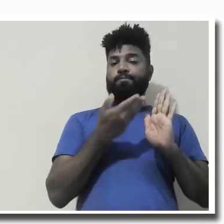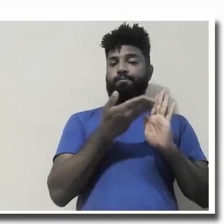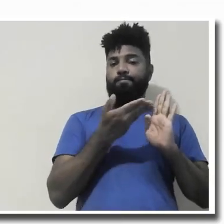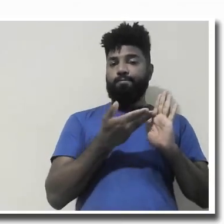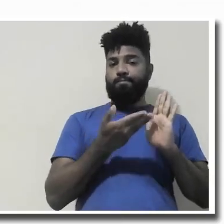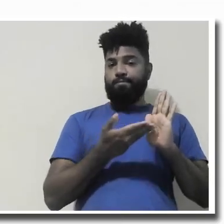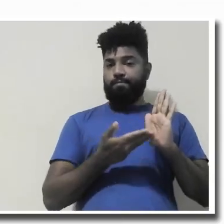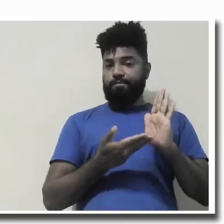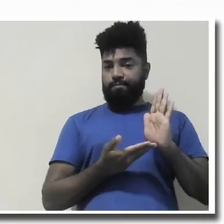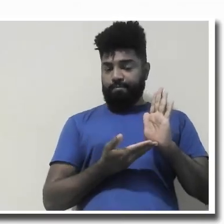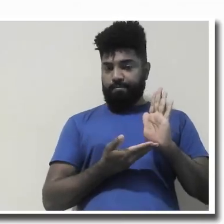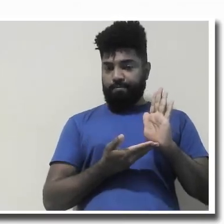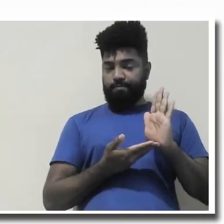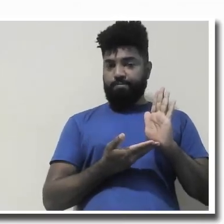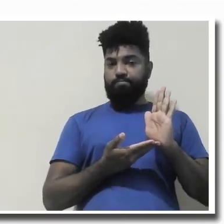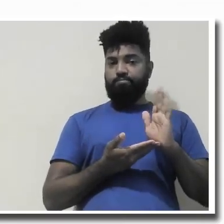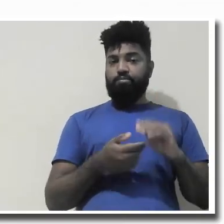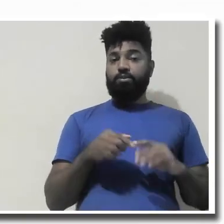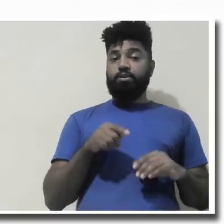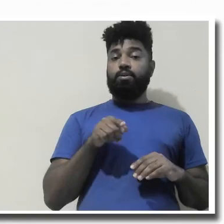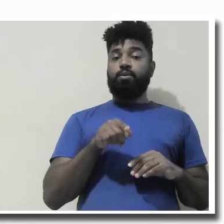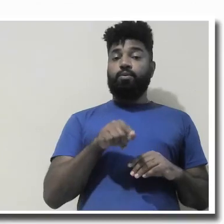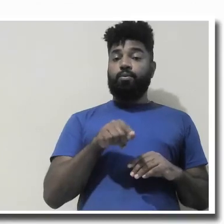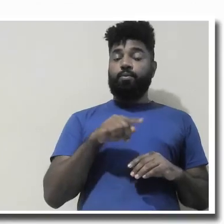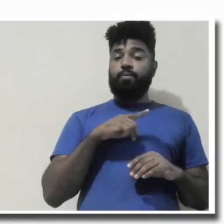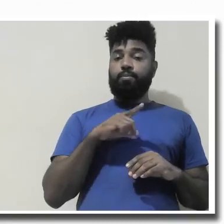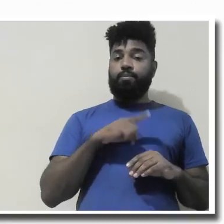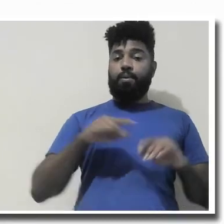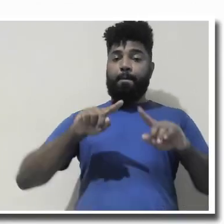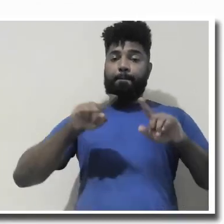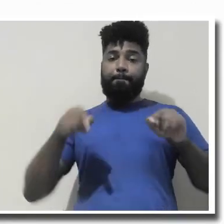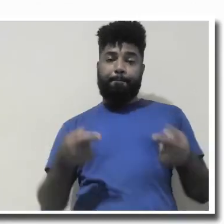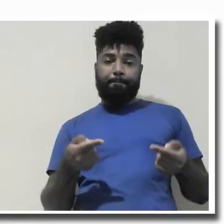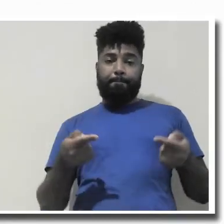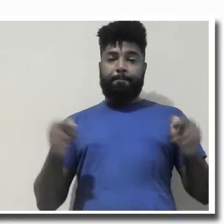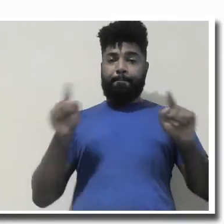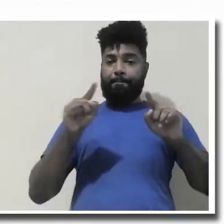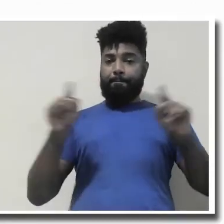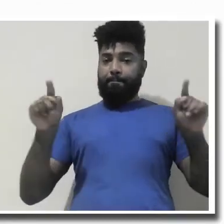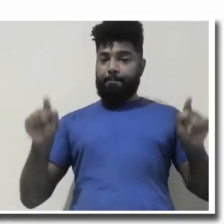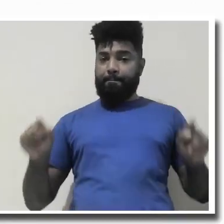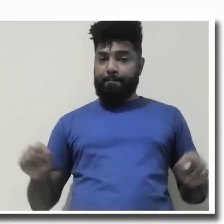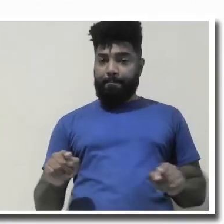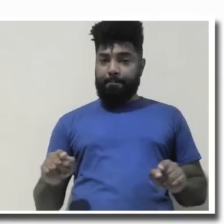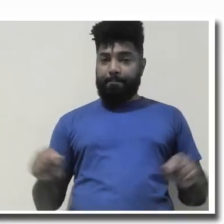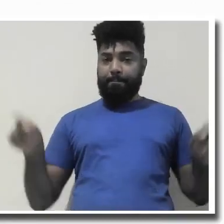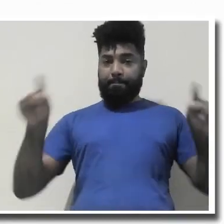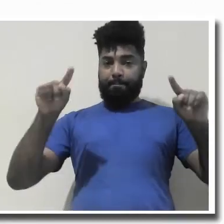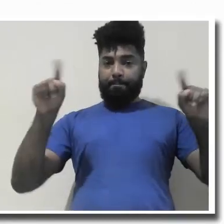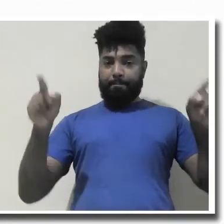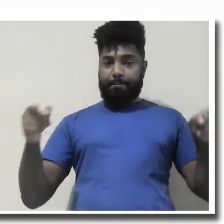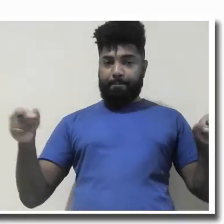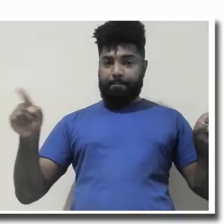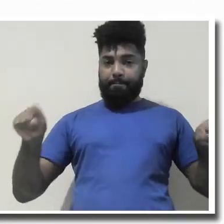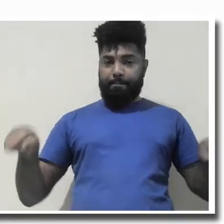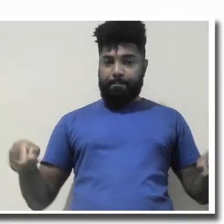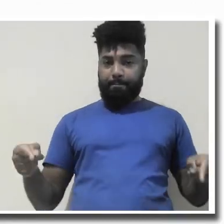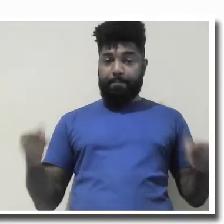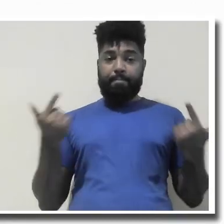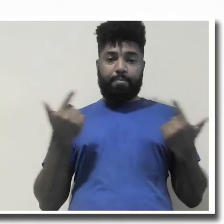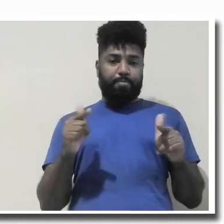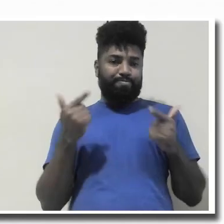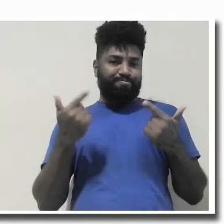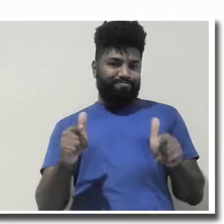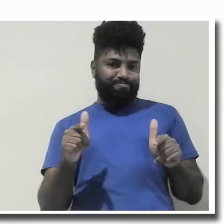não temos a presença de parênteses, nem colchetes, nem chaves. Então, para que